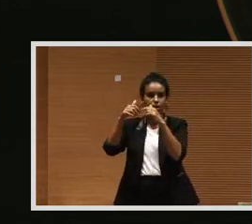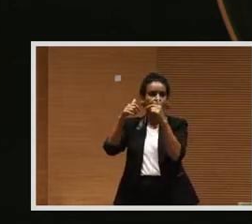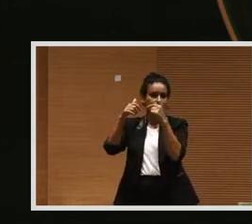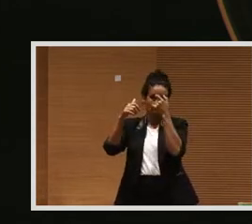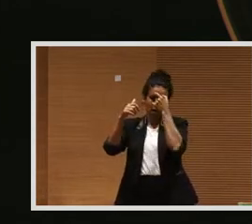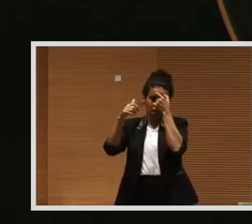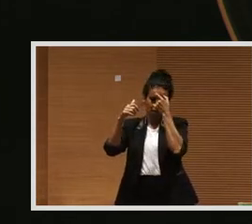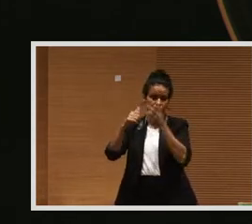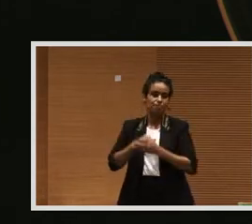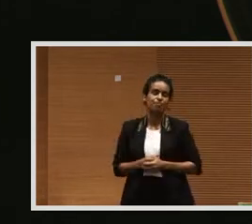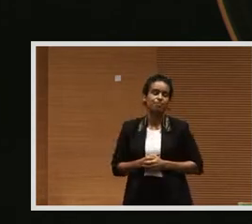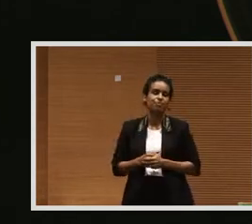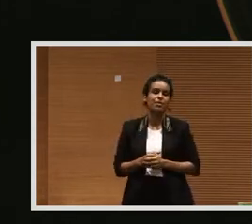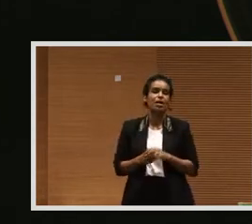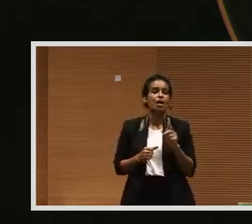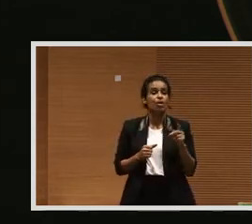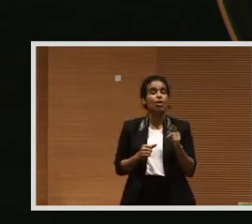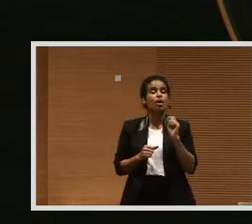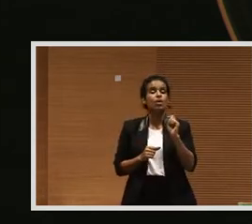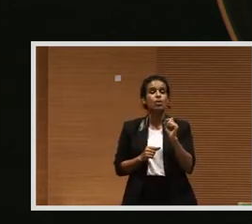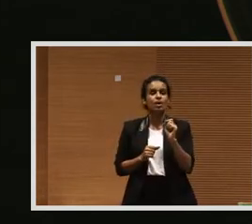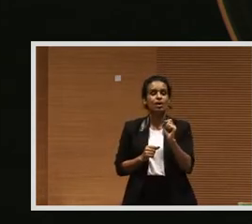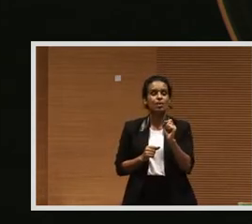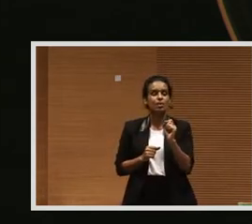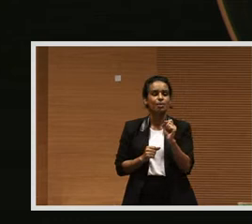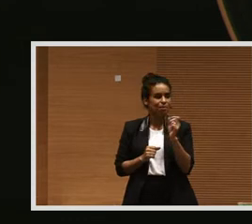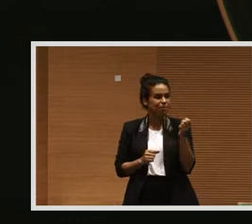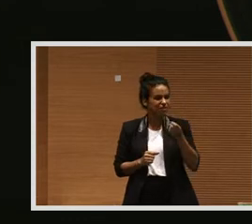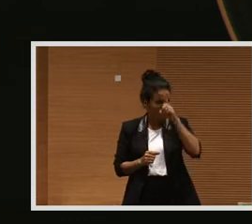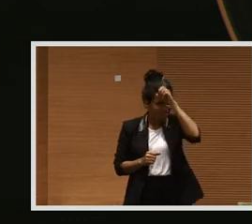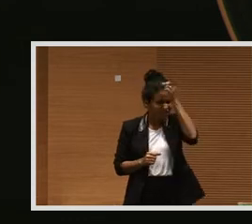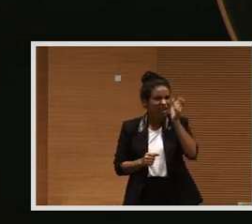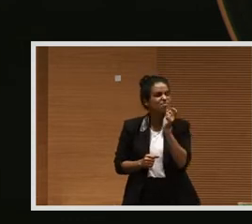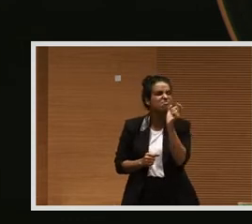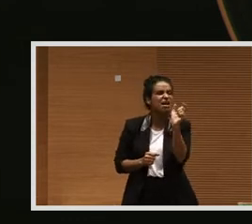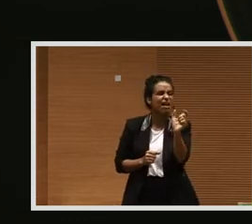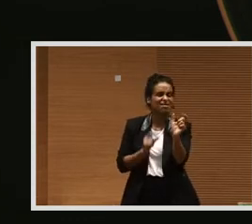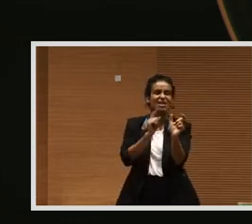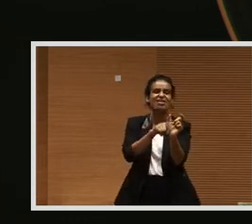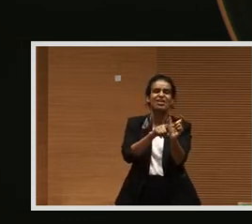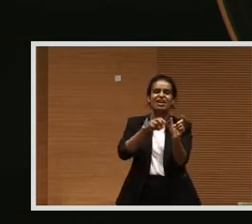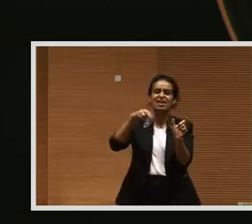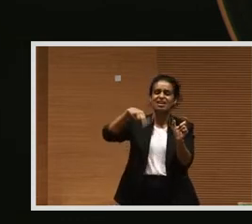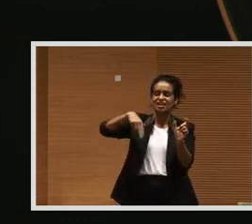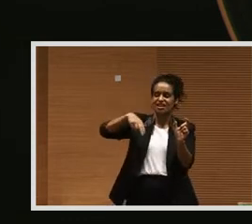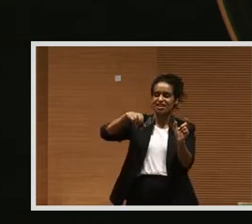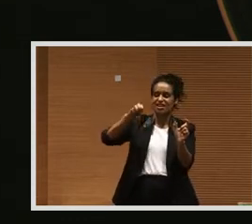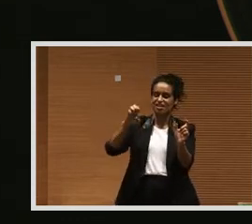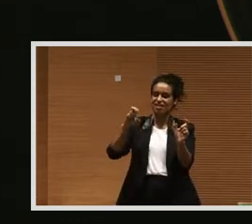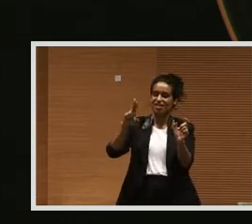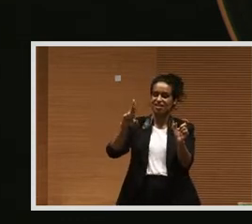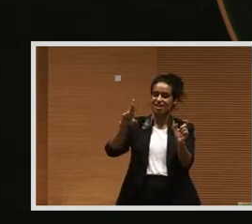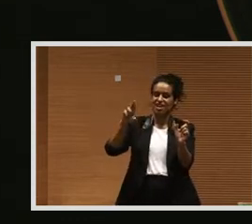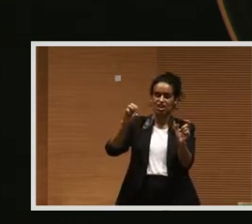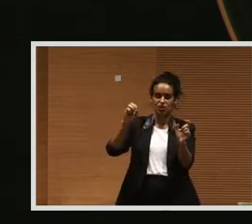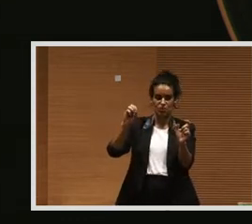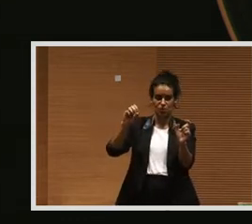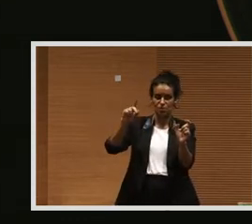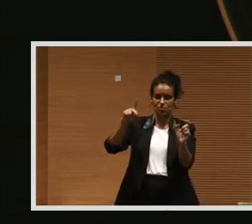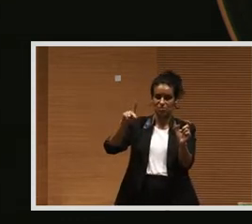de um neuropsico, podemos inventar, que prescreveu metilfenidato para o